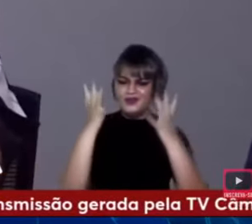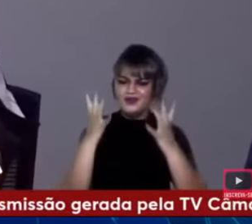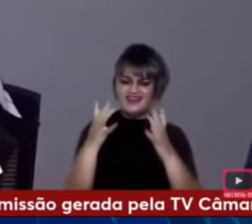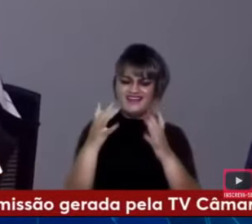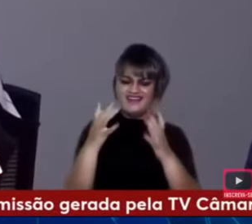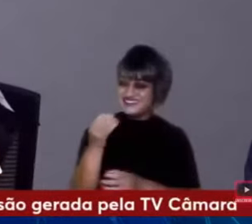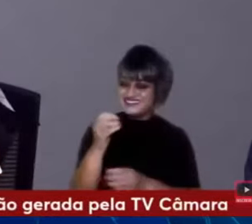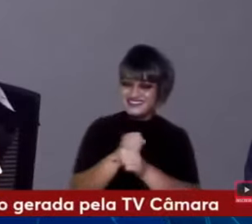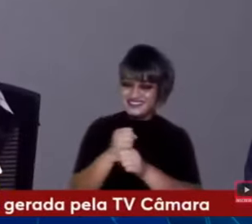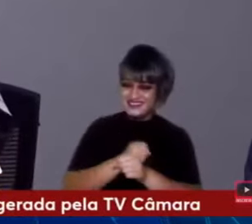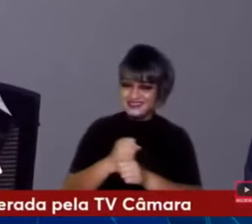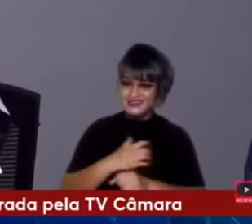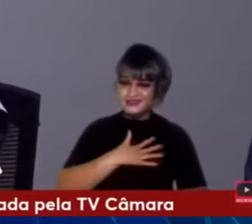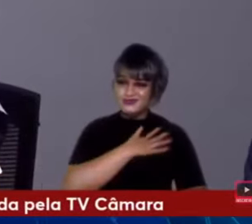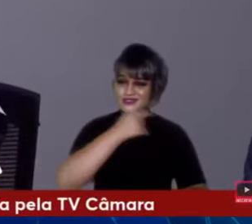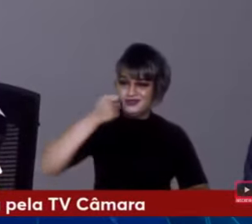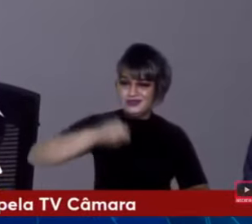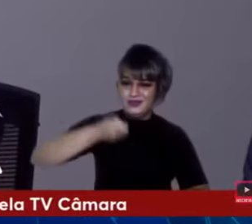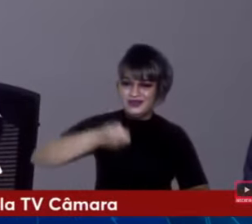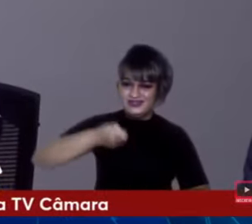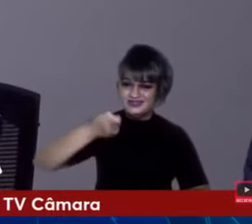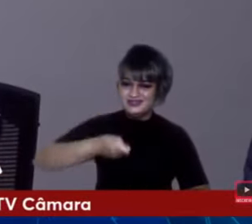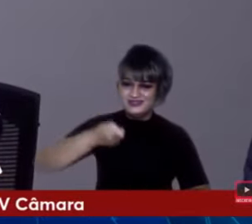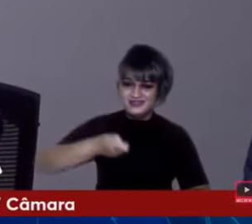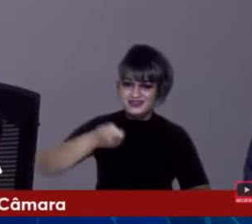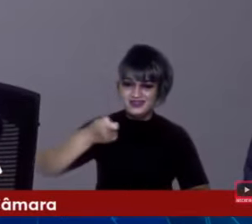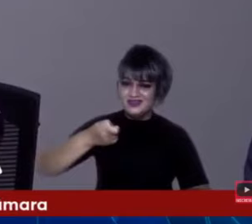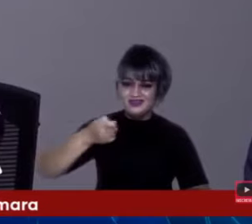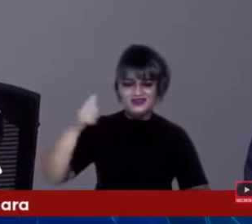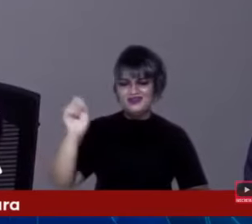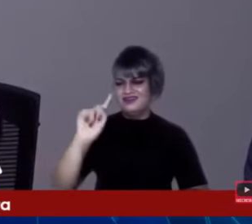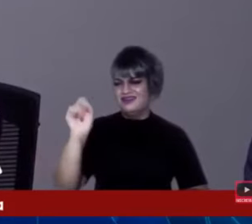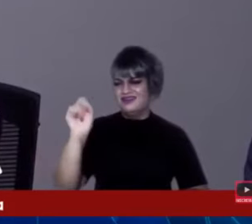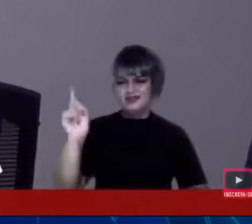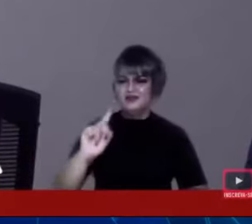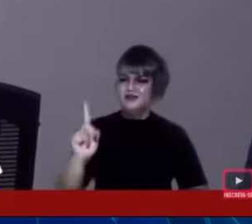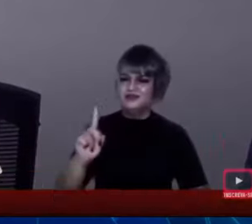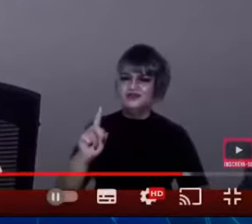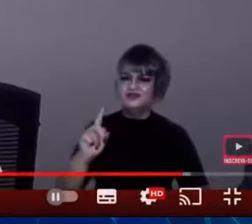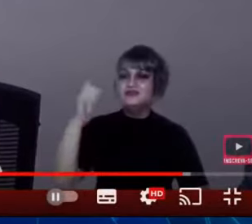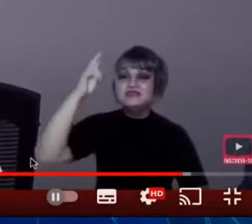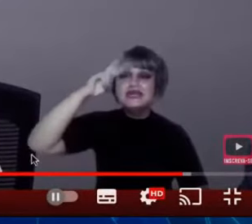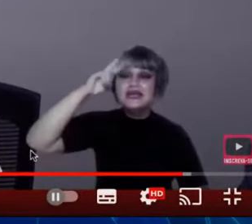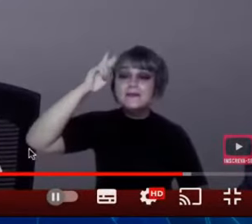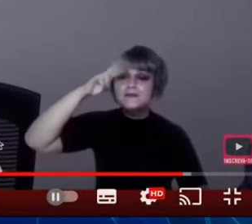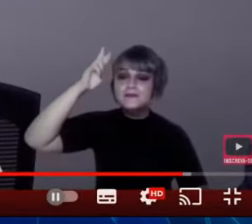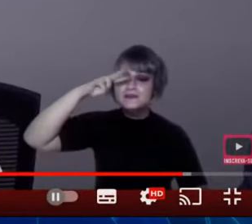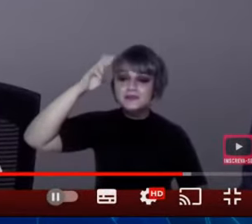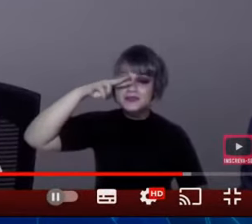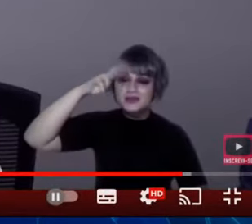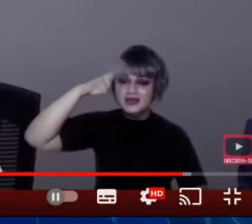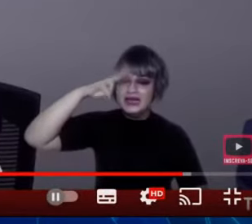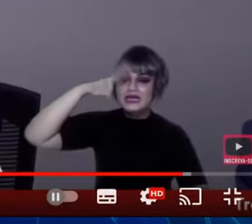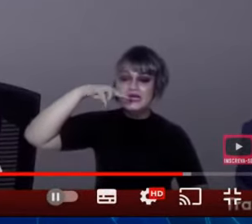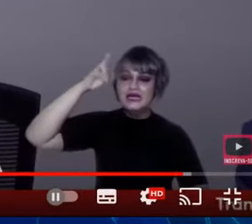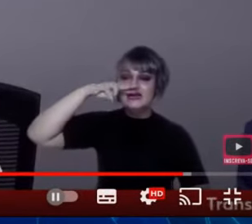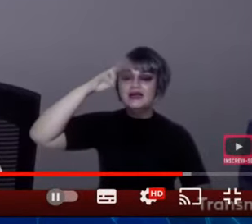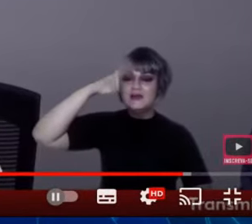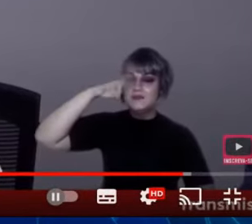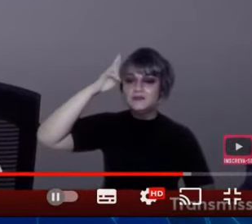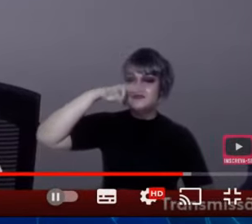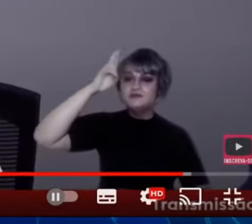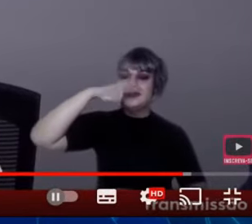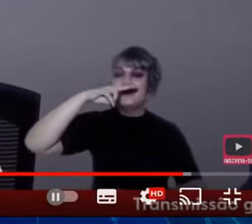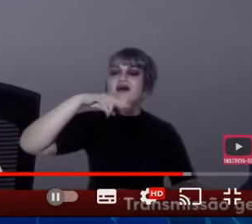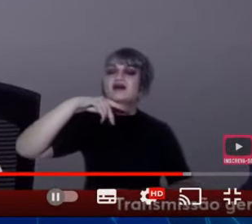os nossos netos, com o nosso futuro, de lembrar sempre, lembrar